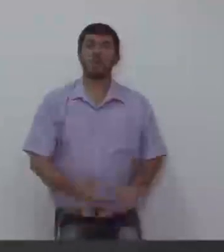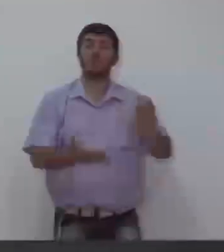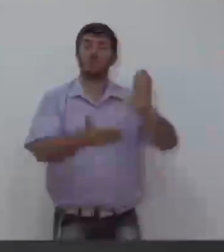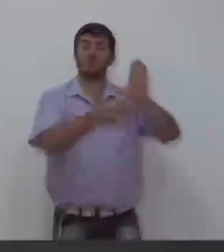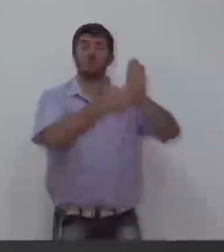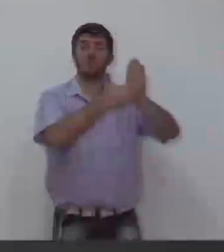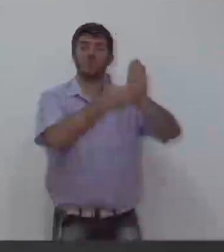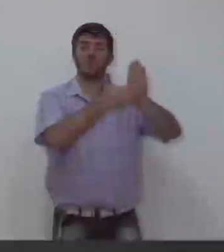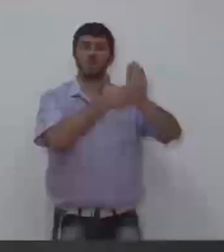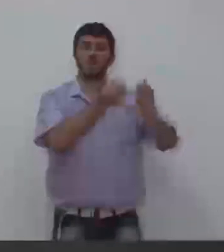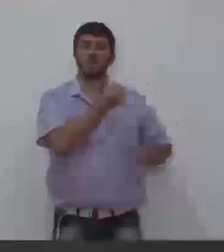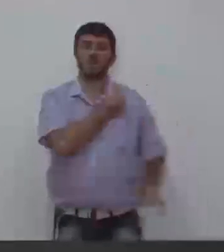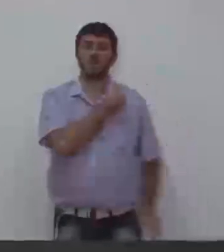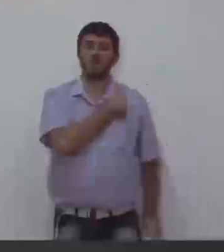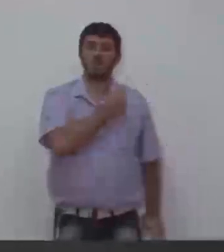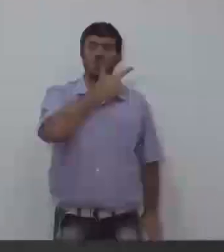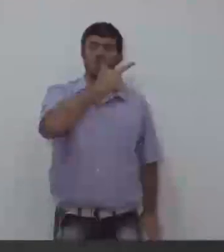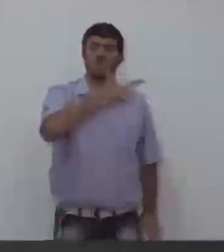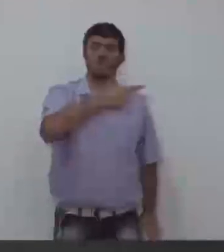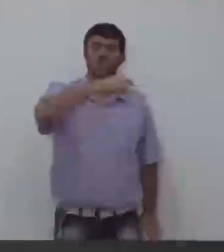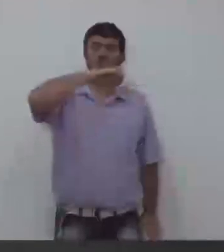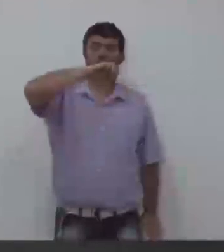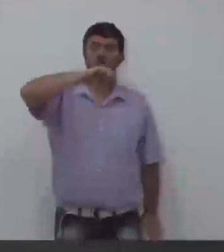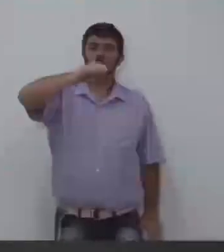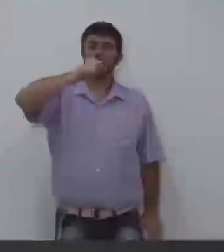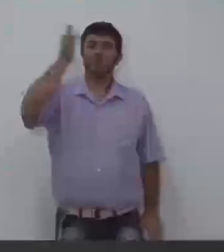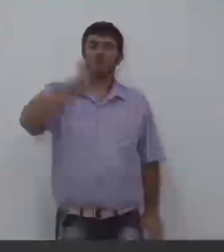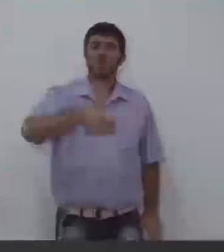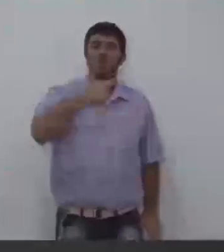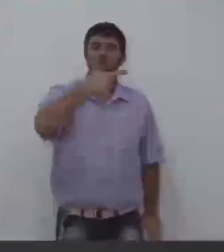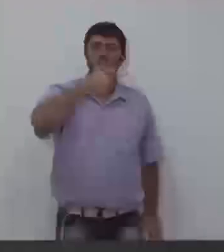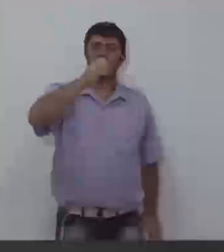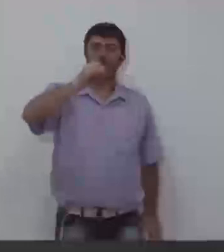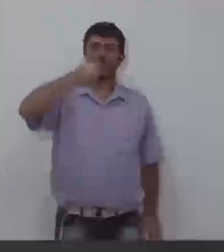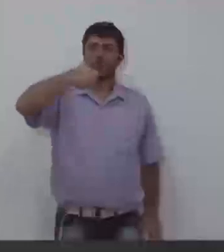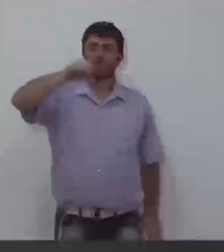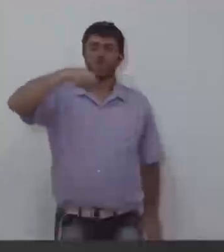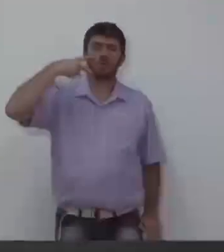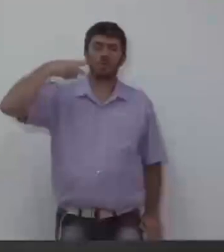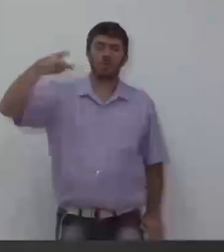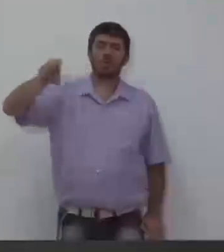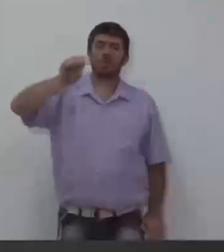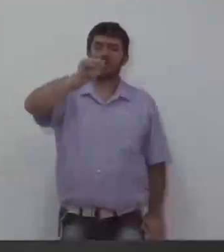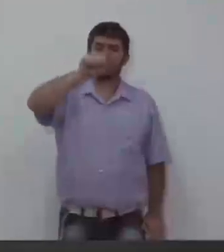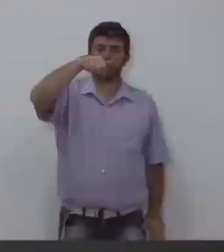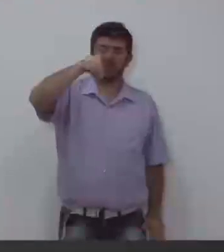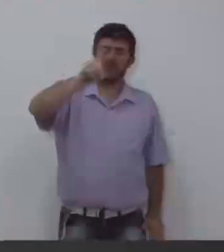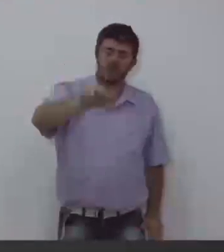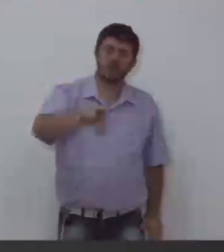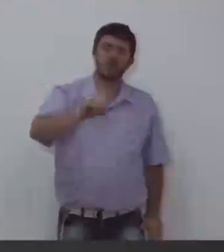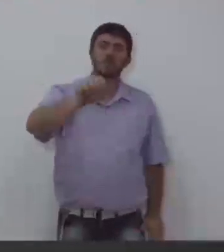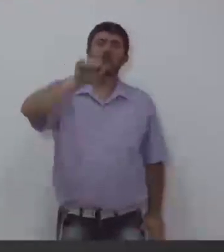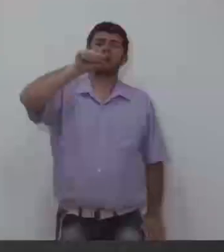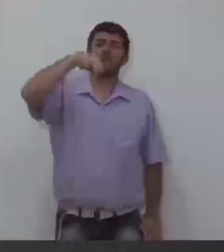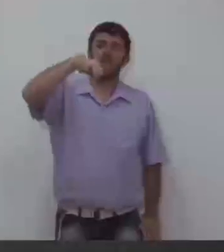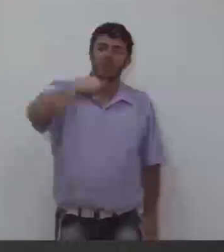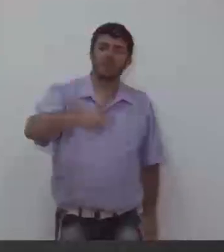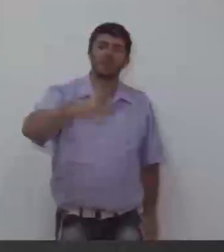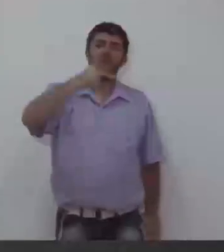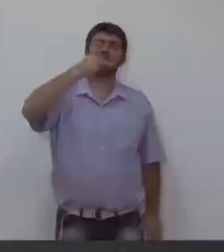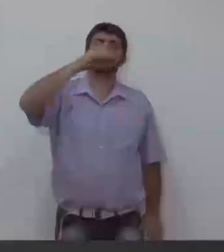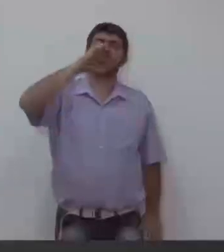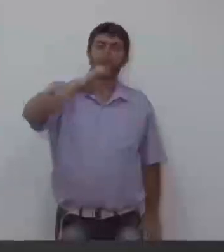Moções. Moção número 298/2019, de autoria do vereador Sandro Rebeca, Ana Genesino, Marco Ferraz, Carlos Florentino, Edson PC, Edu